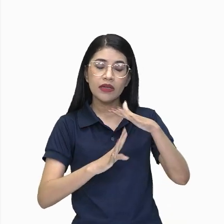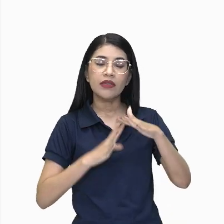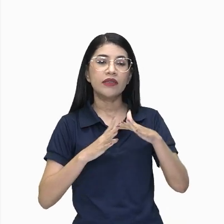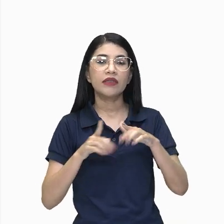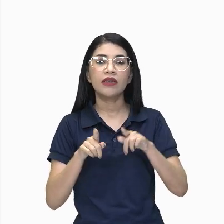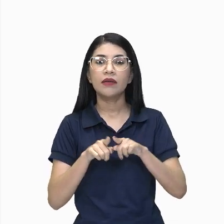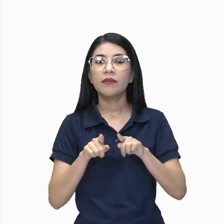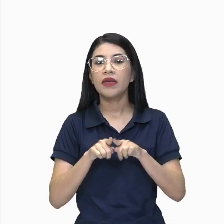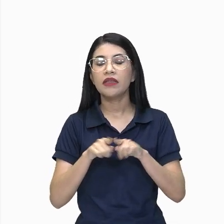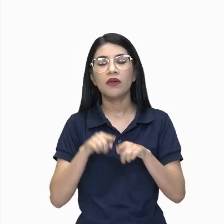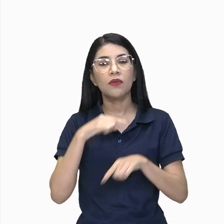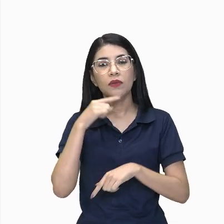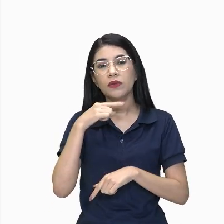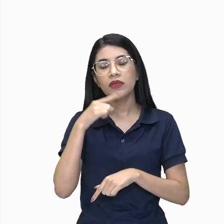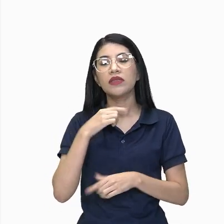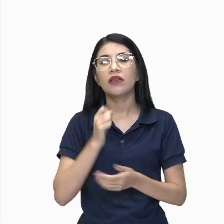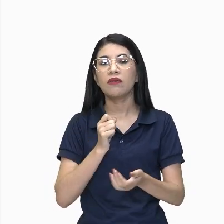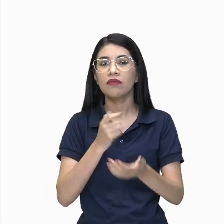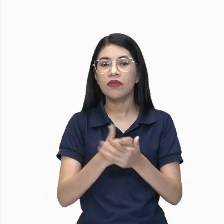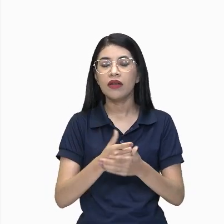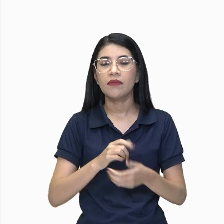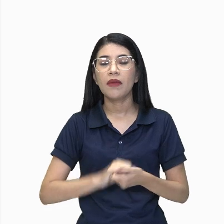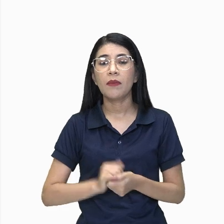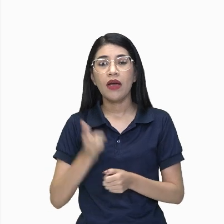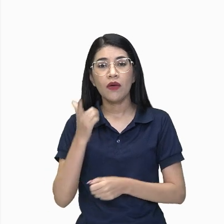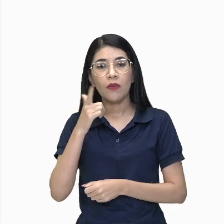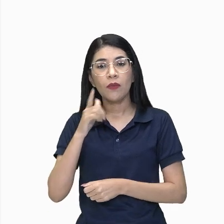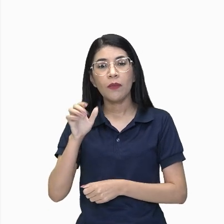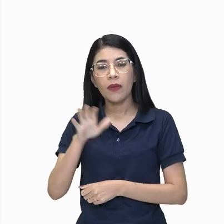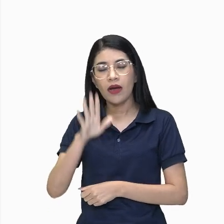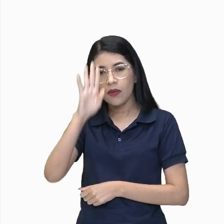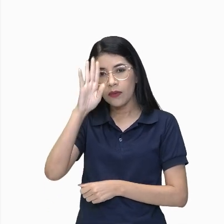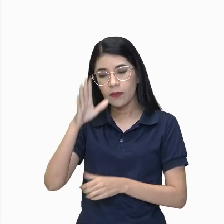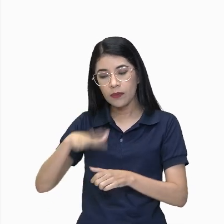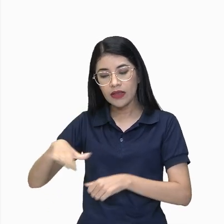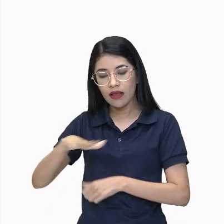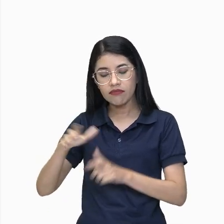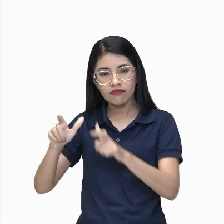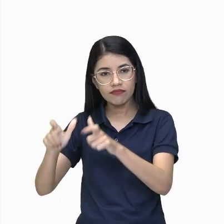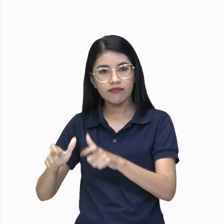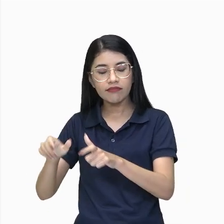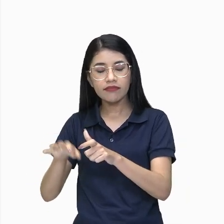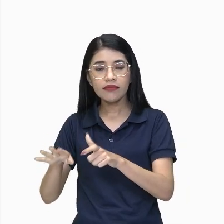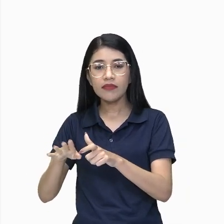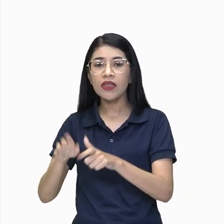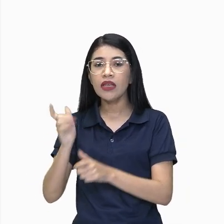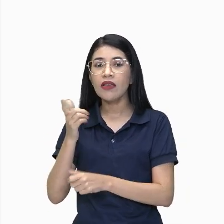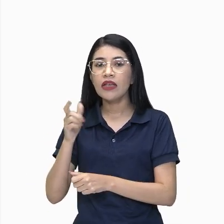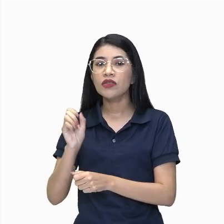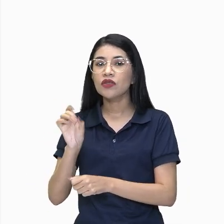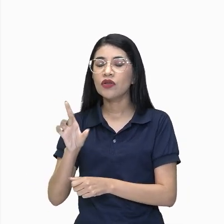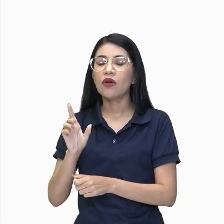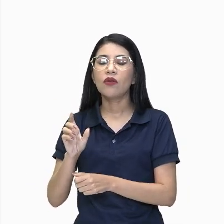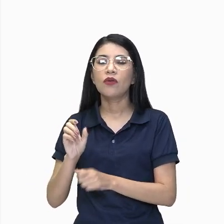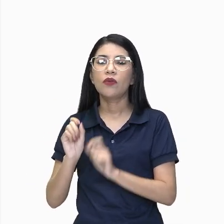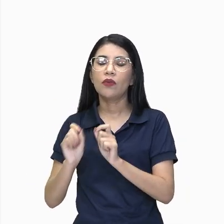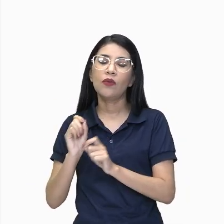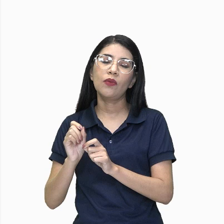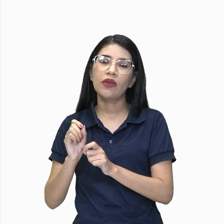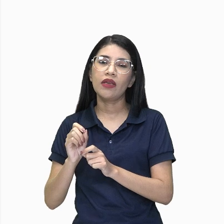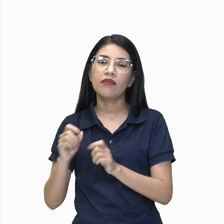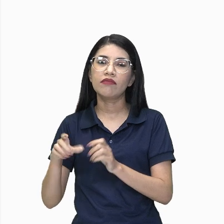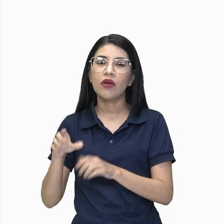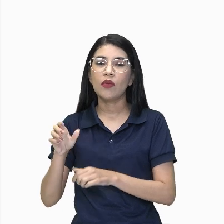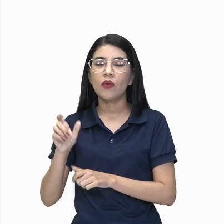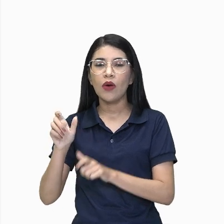a posse de terras para os grandes latifundiários que muitas das vezes conseguiam a sua terra por meio ali de falsificação de